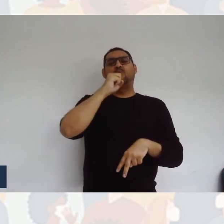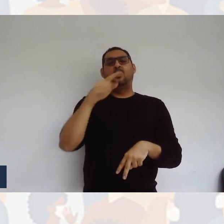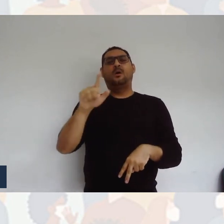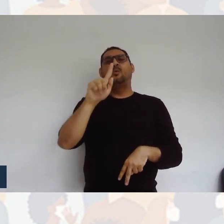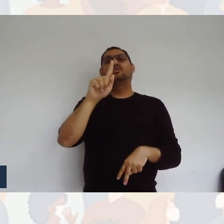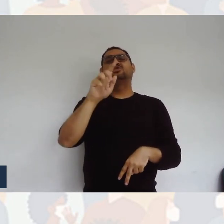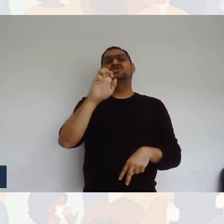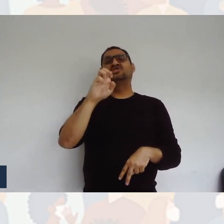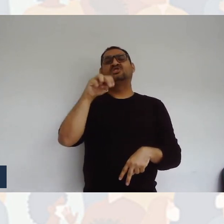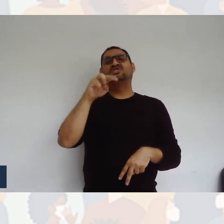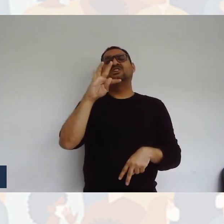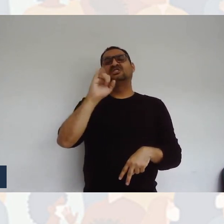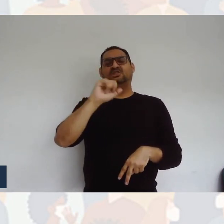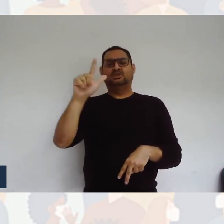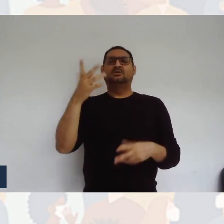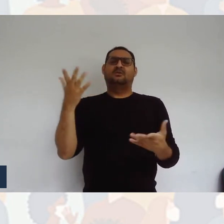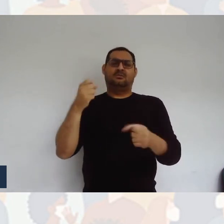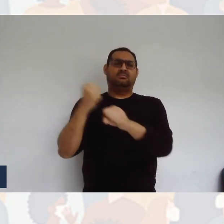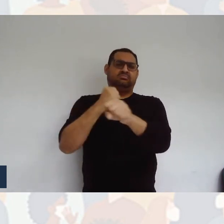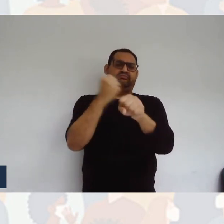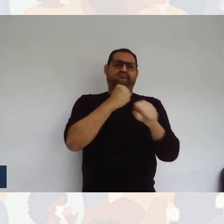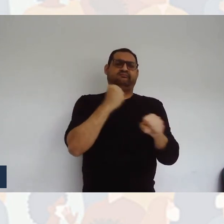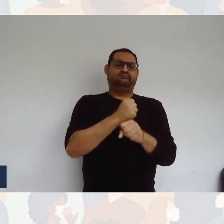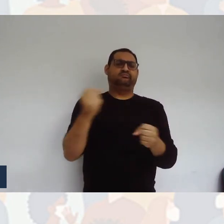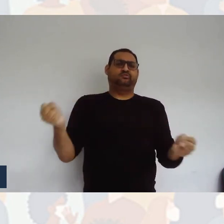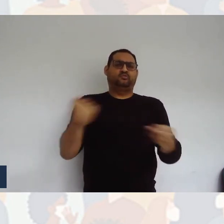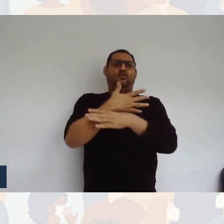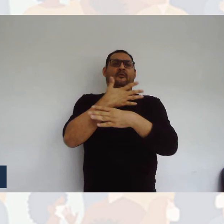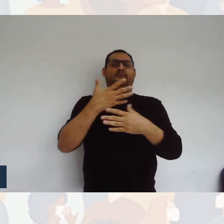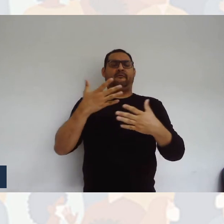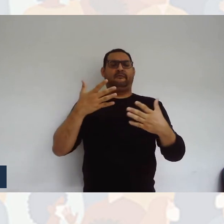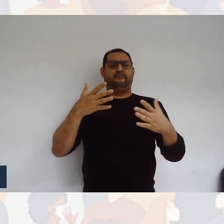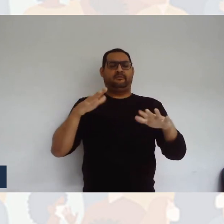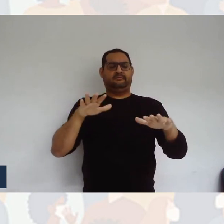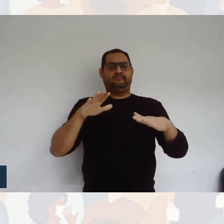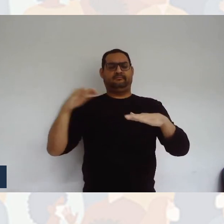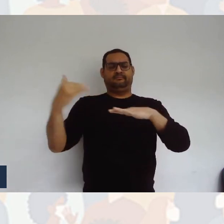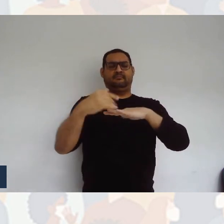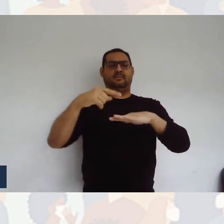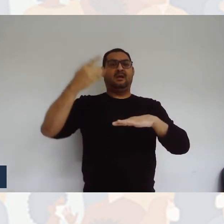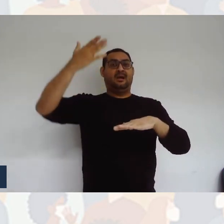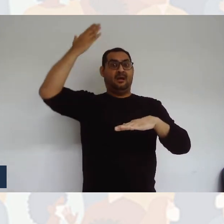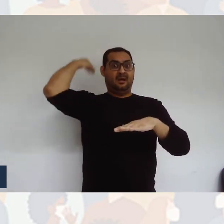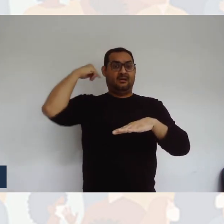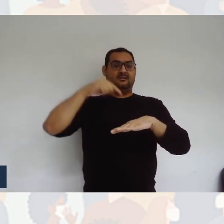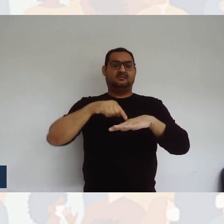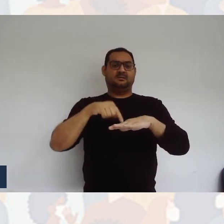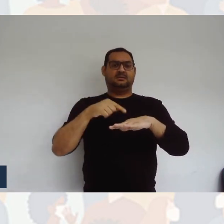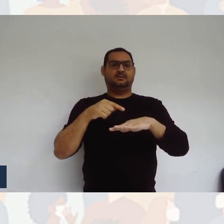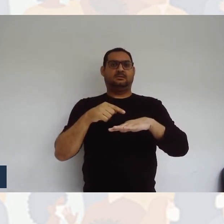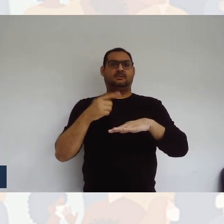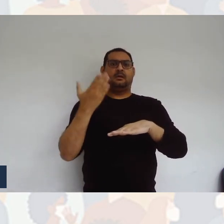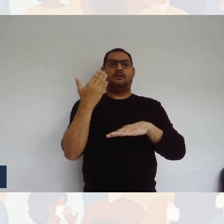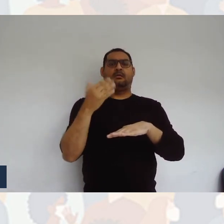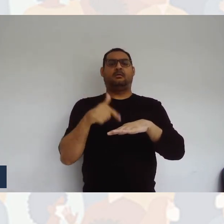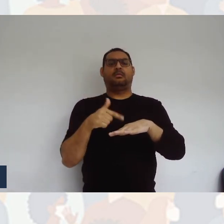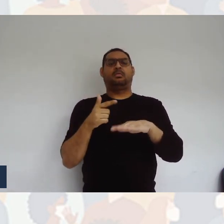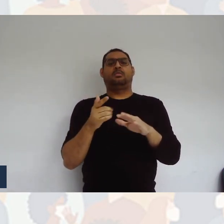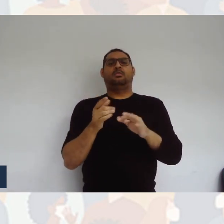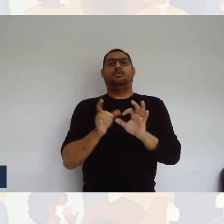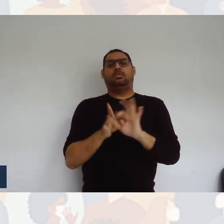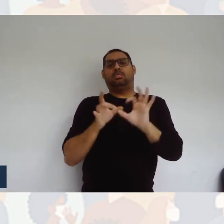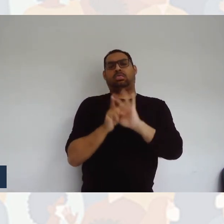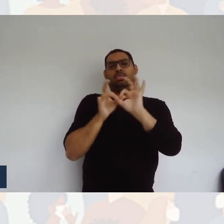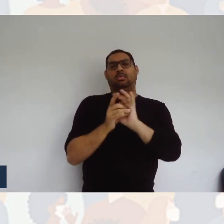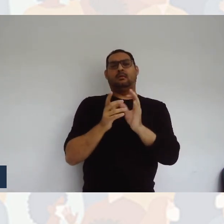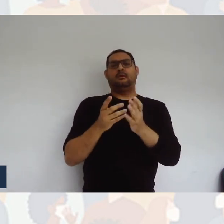uma nova configuração geográfica, porque ela foi muito mais libidinosa do que ela é hoje. E,